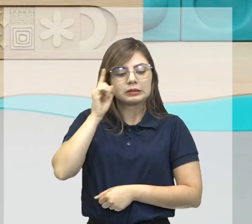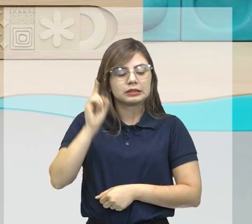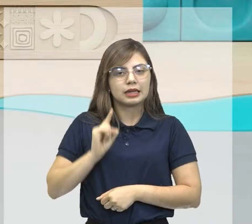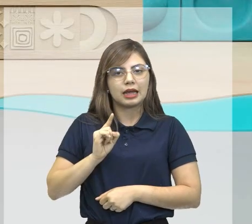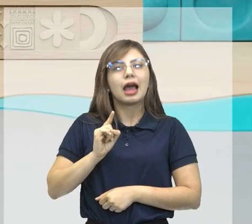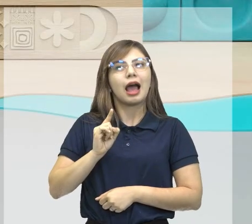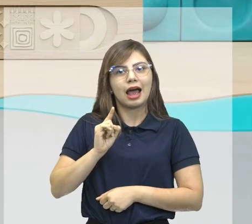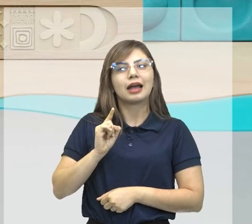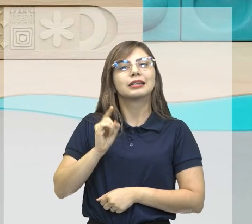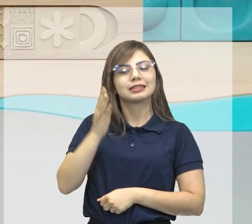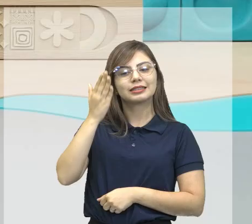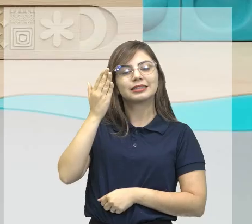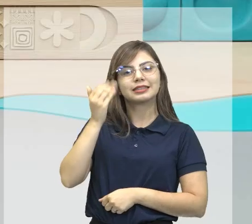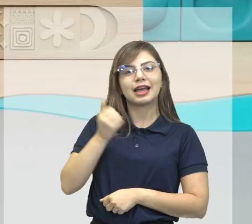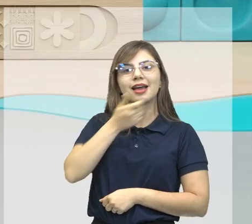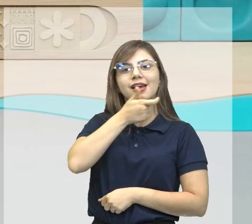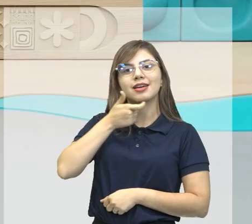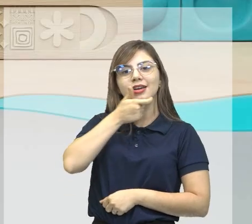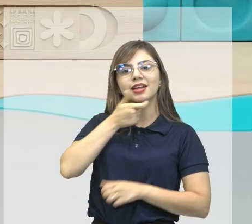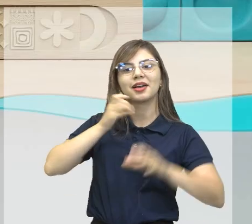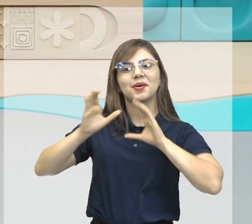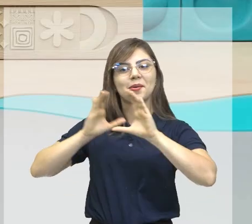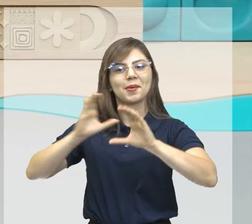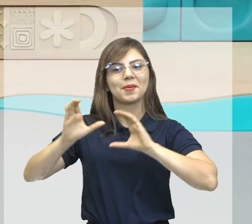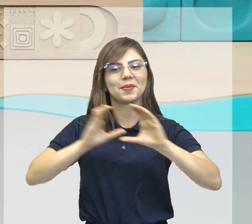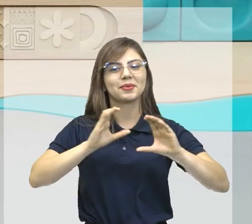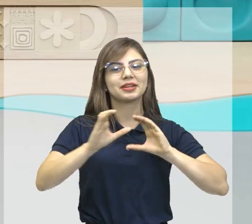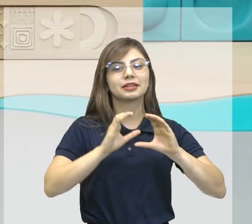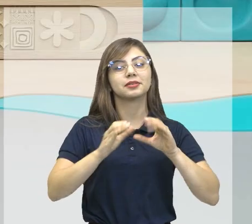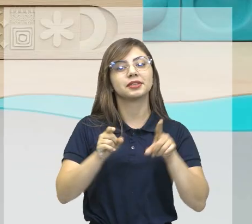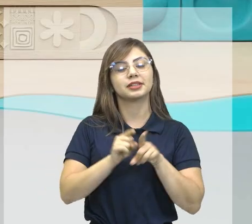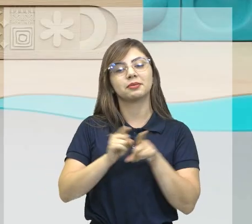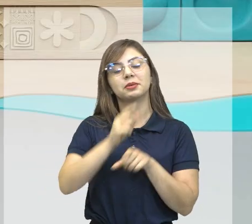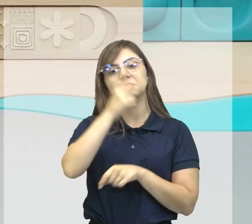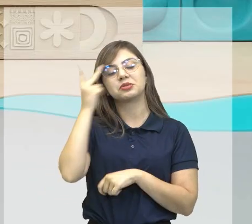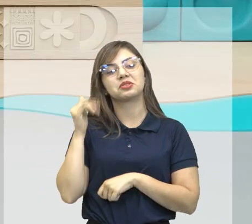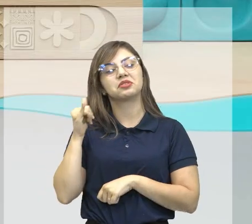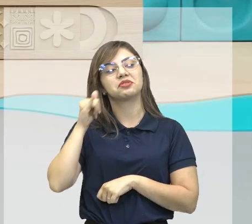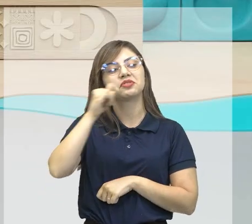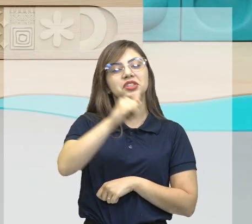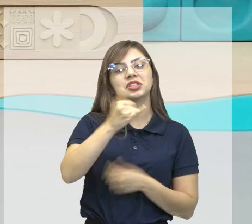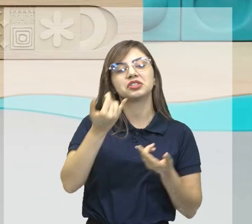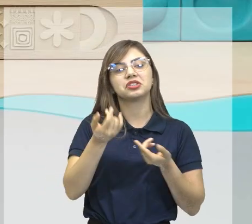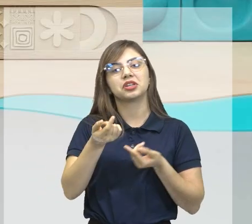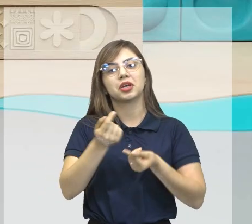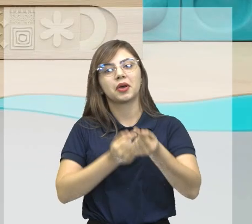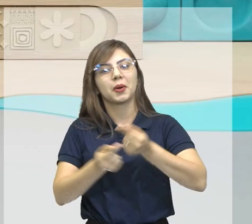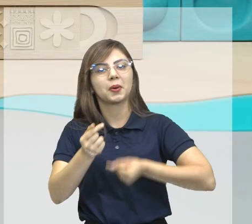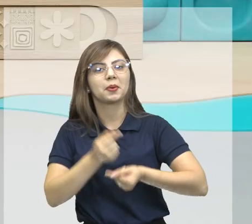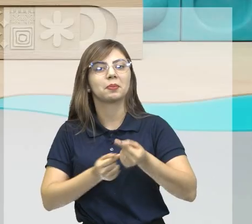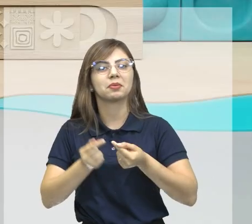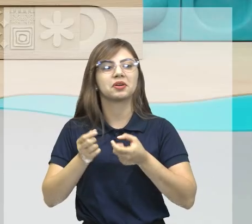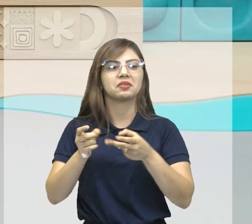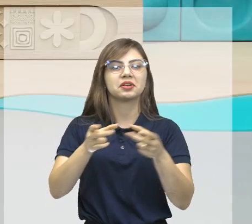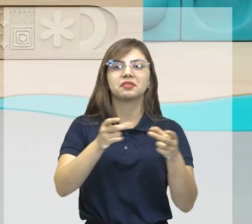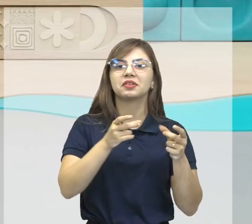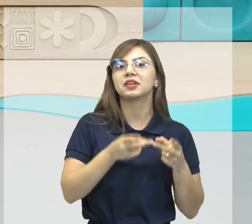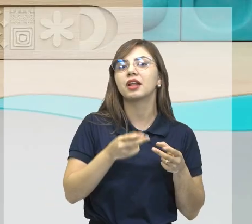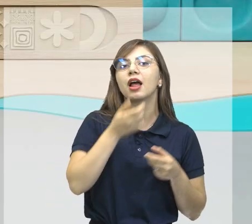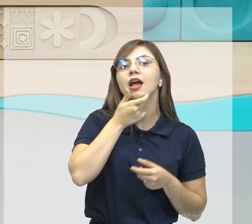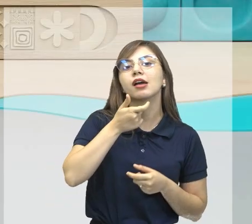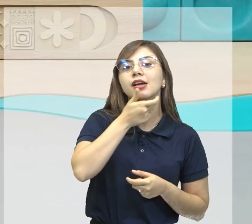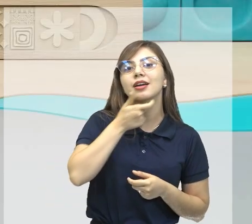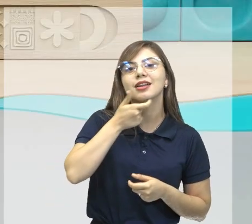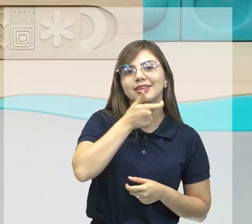Assim como viagens e negócios, né? As pessoas fazem suas negociações fora do país, utilizando a